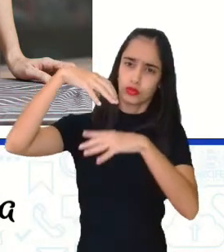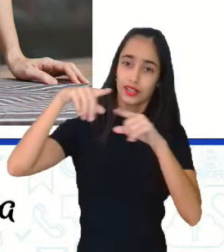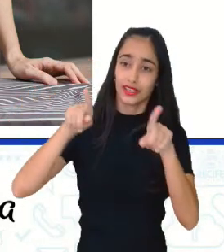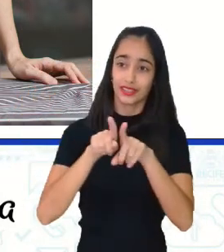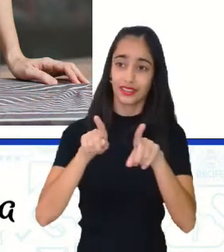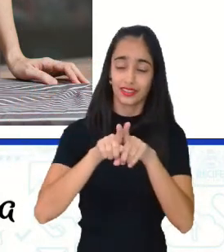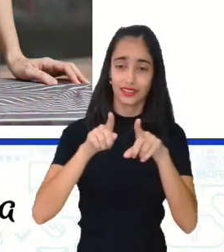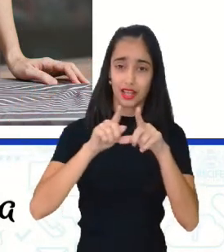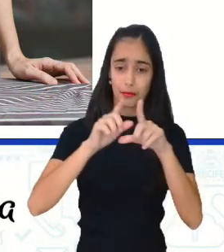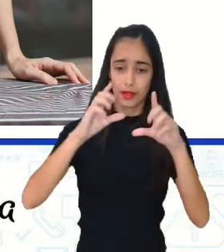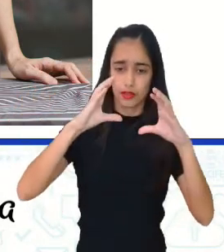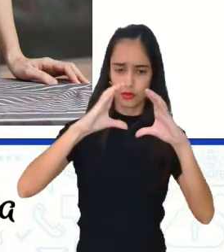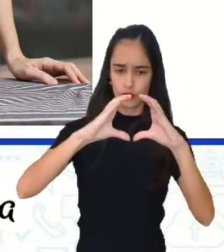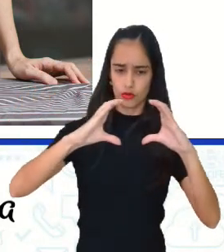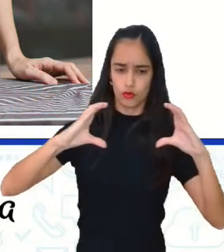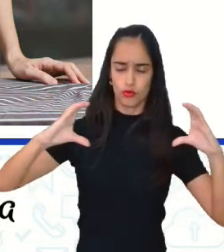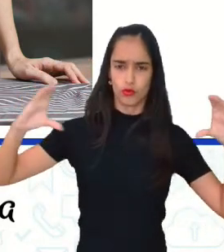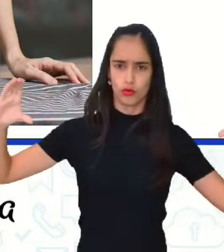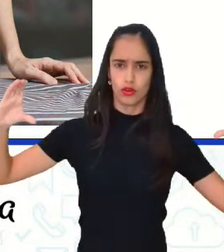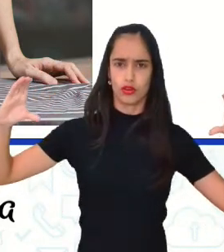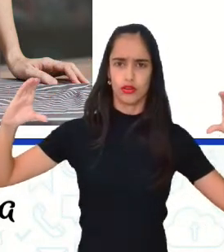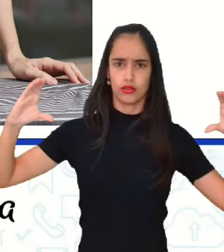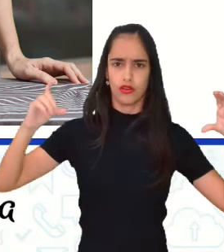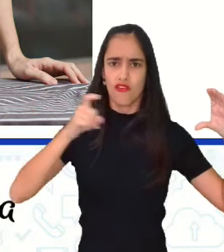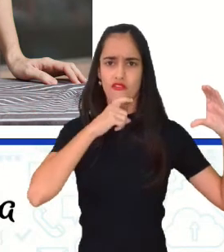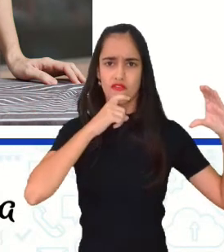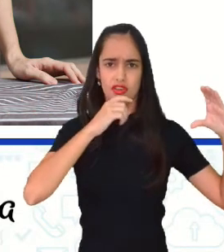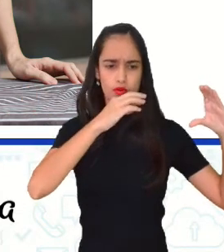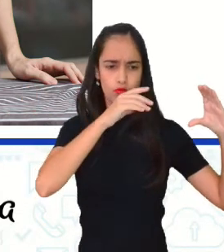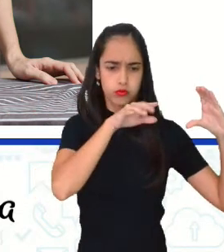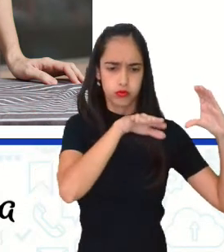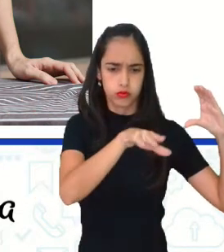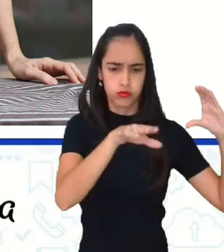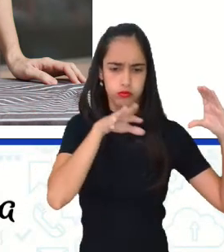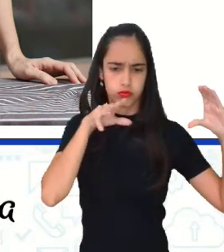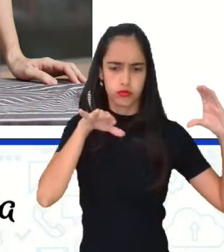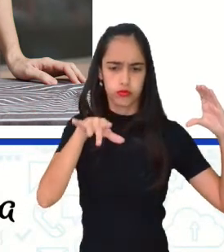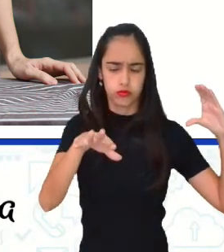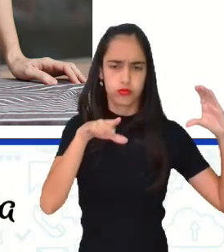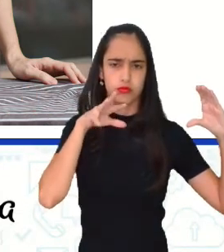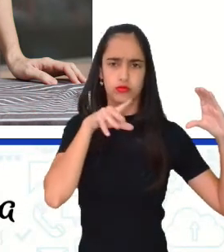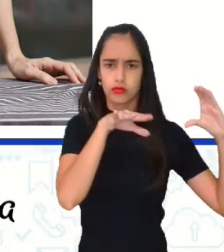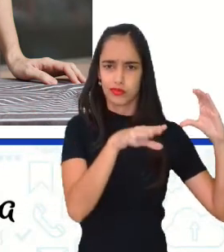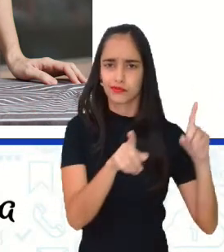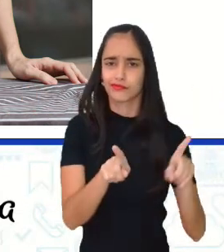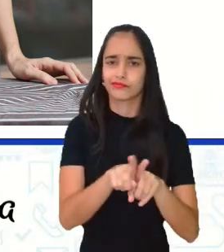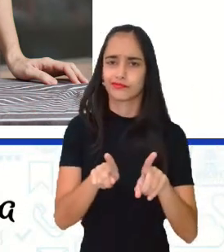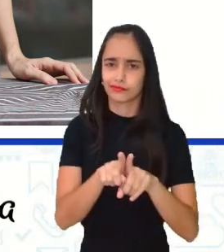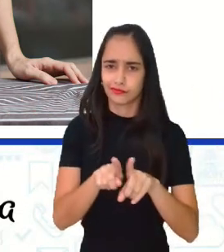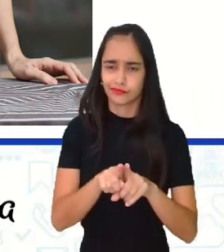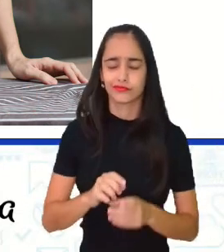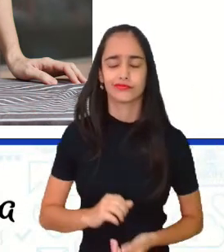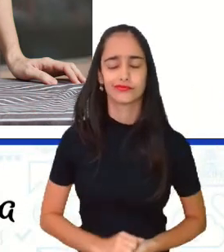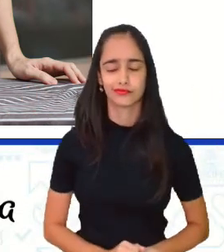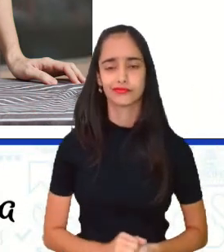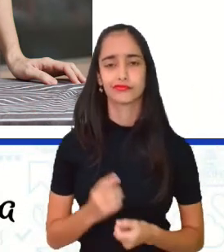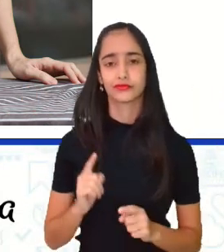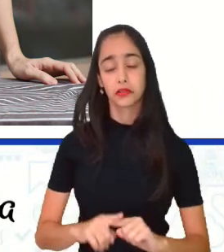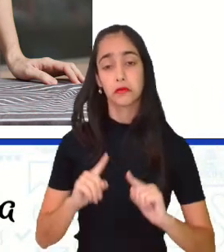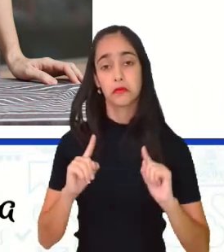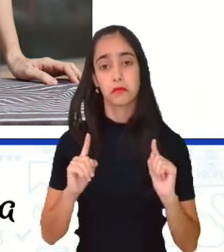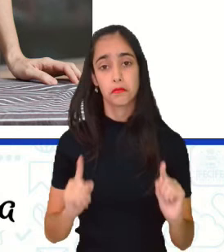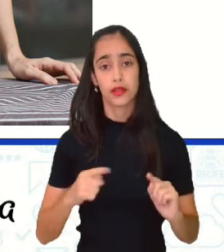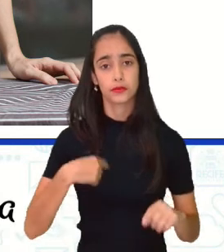são grandes vilões de consumo de energia. Mas, pessoal, para a gente saber